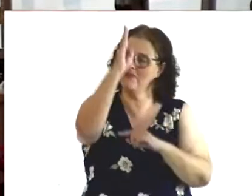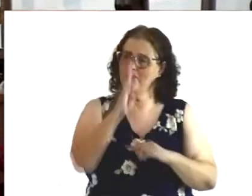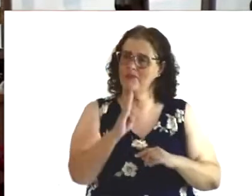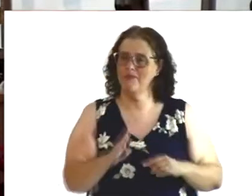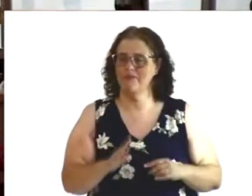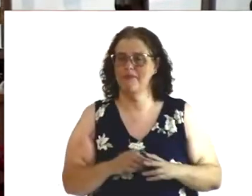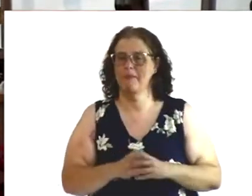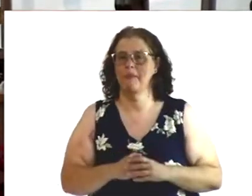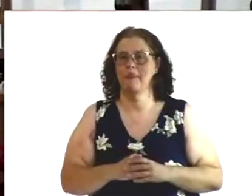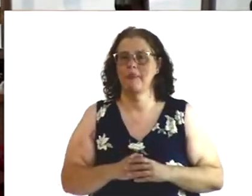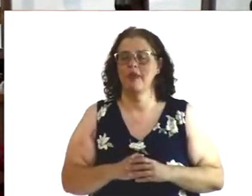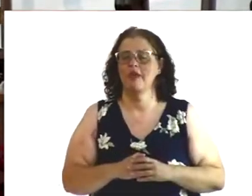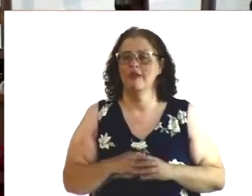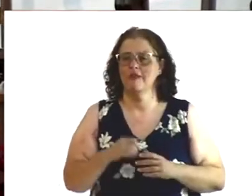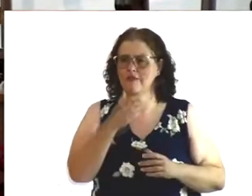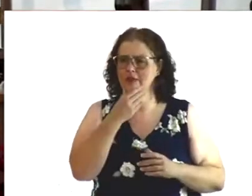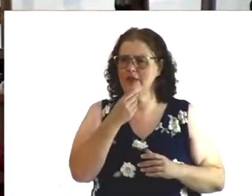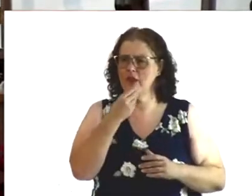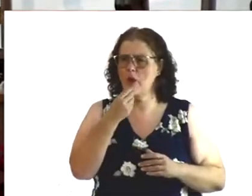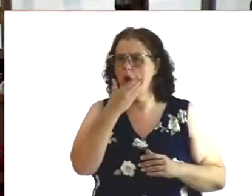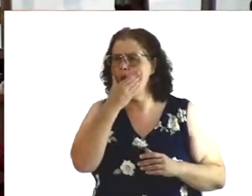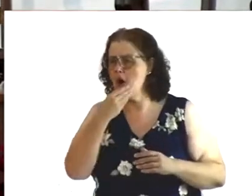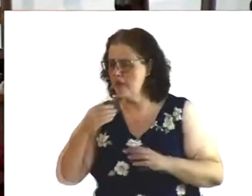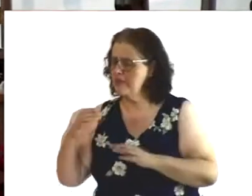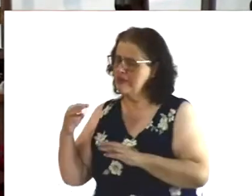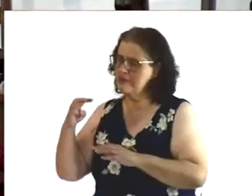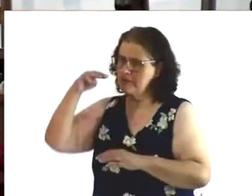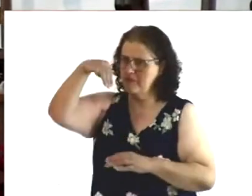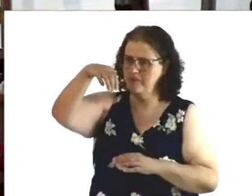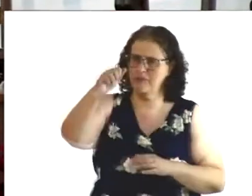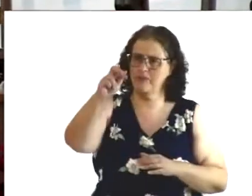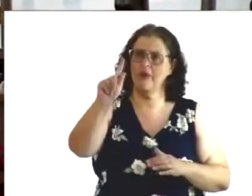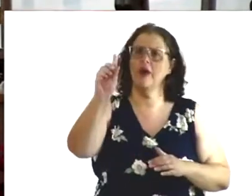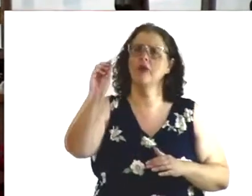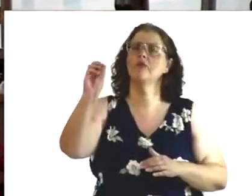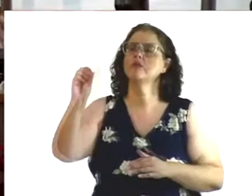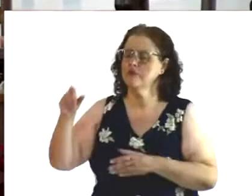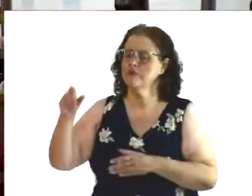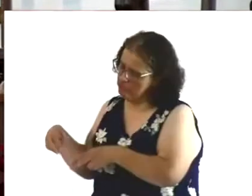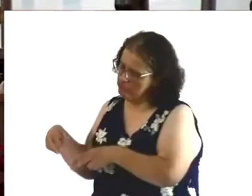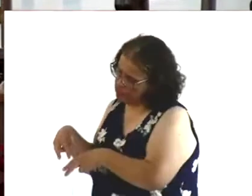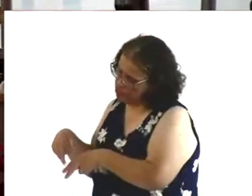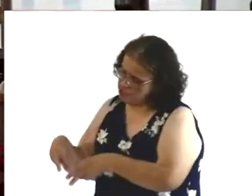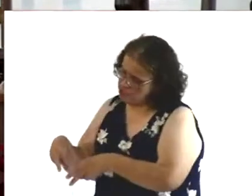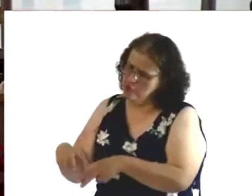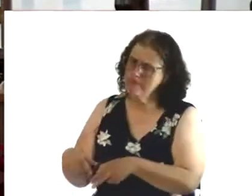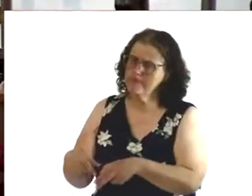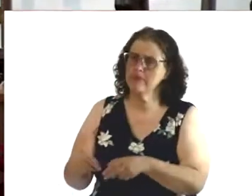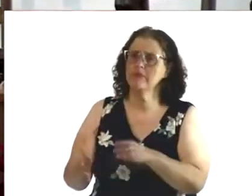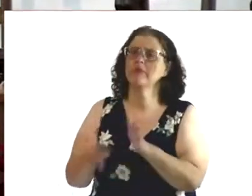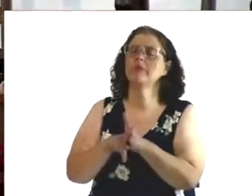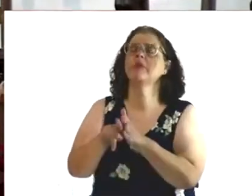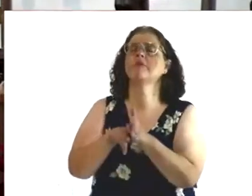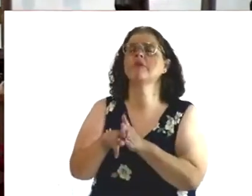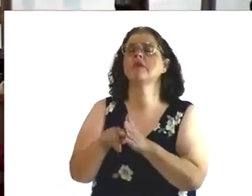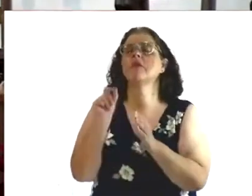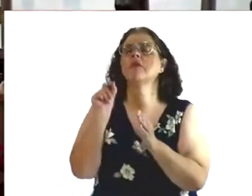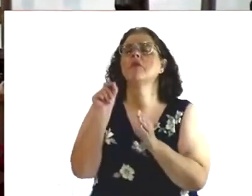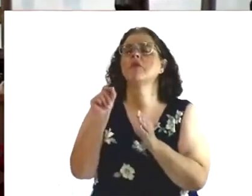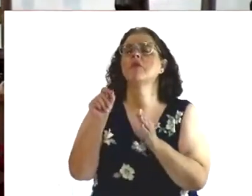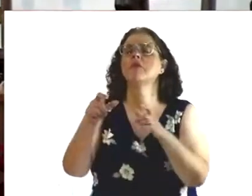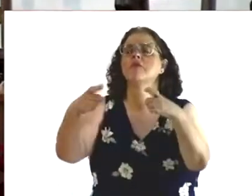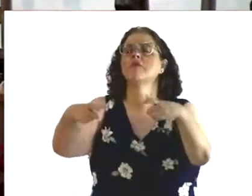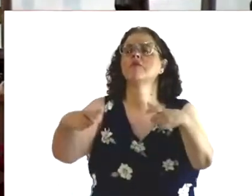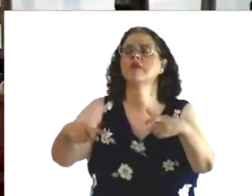vieram uns magos do Oriente a Jerusalém e perguntavam: onde está o recém-nascido rei